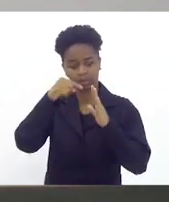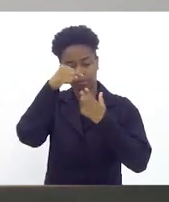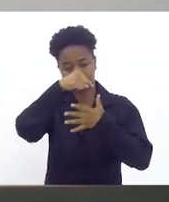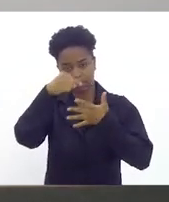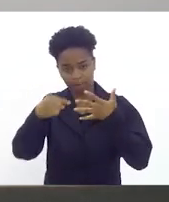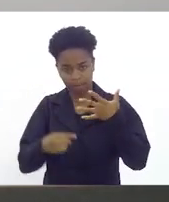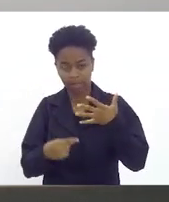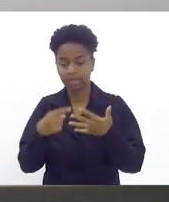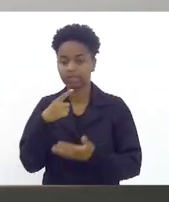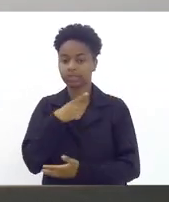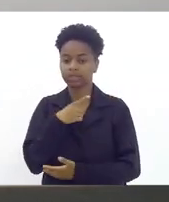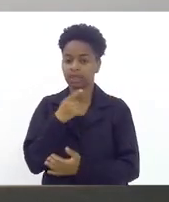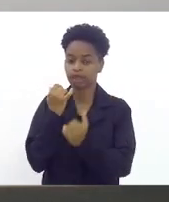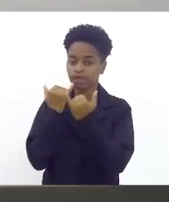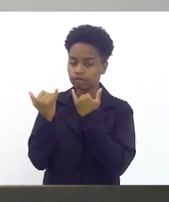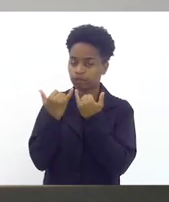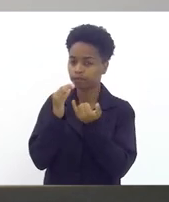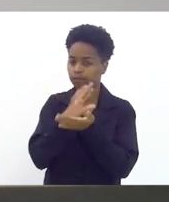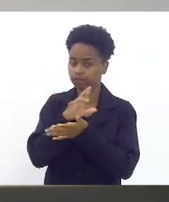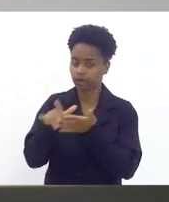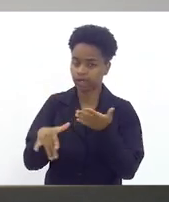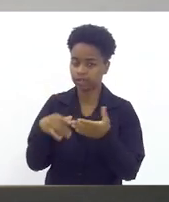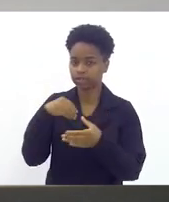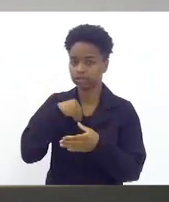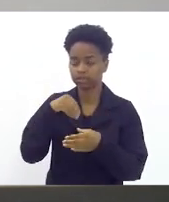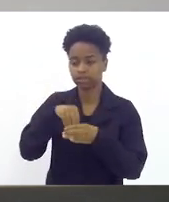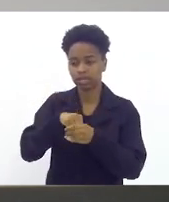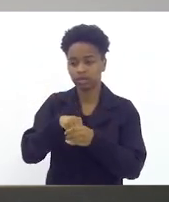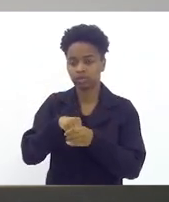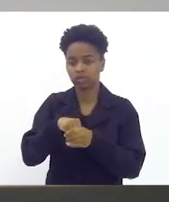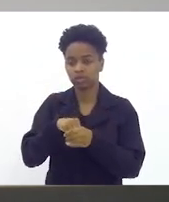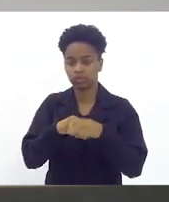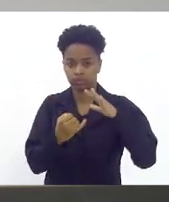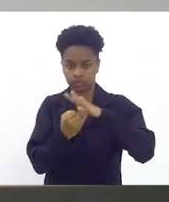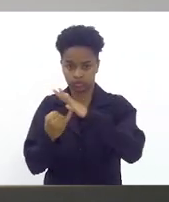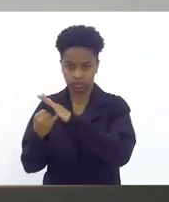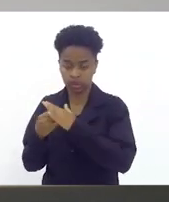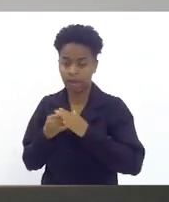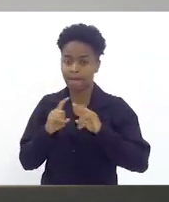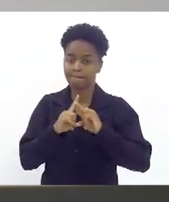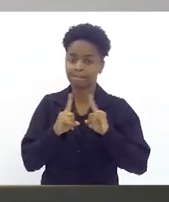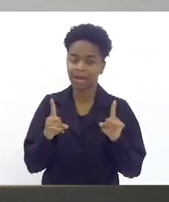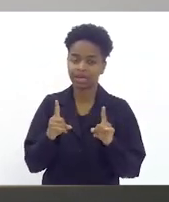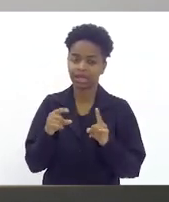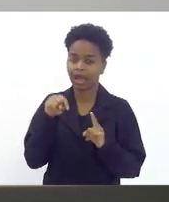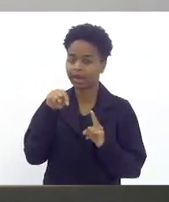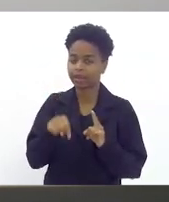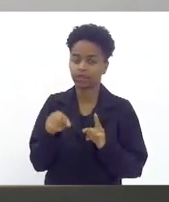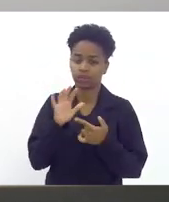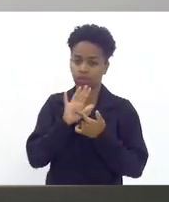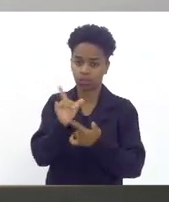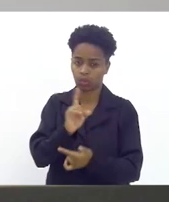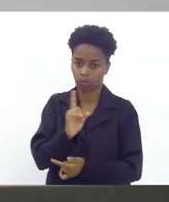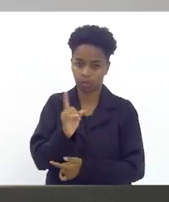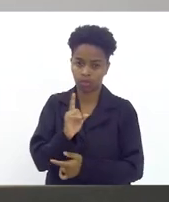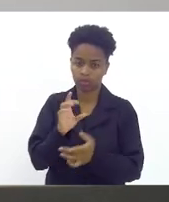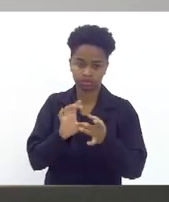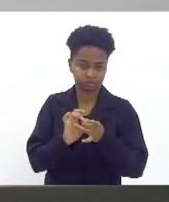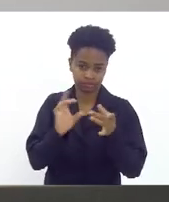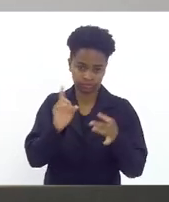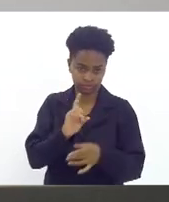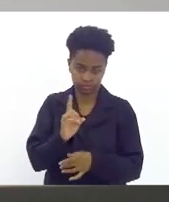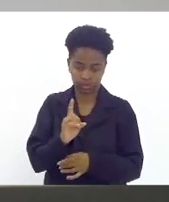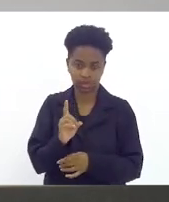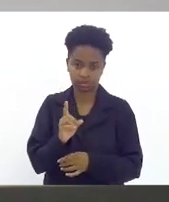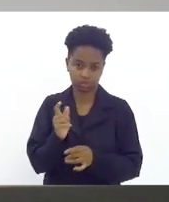a gente tem muitas informações dentro da Sesi do relacionadas aos temas Mas aquelas não estão informando que não estão disponibilizadas